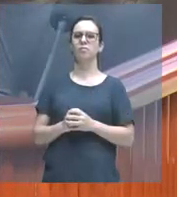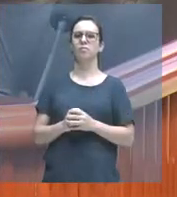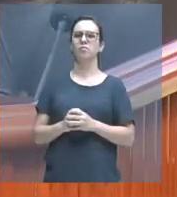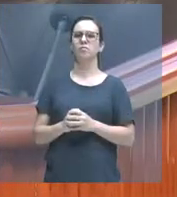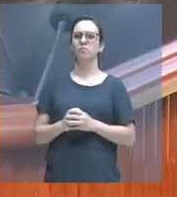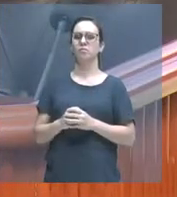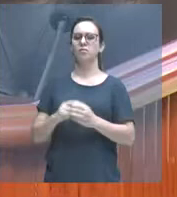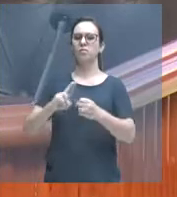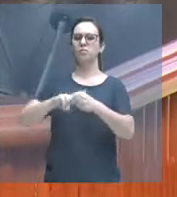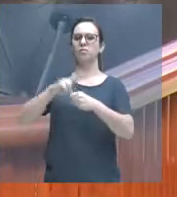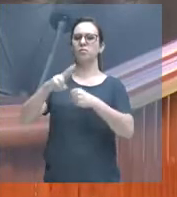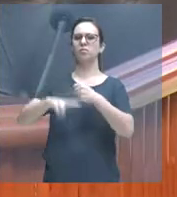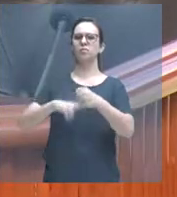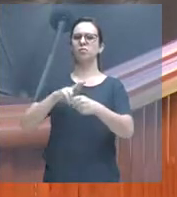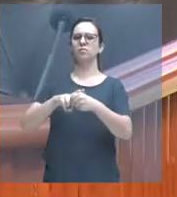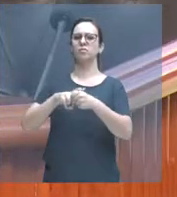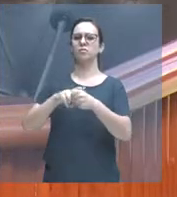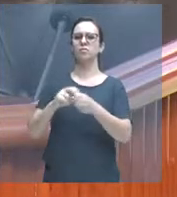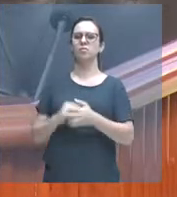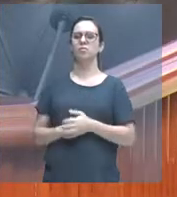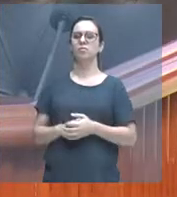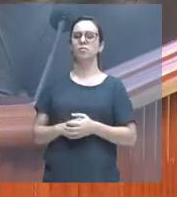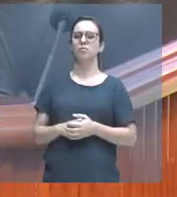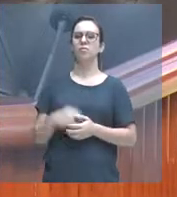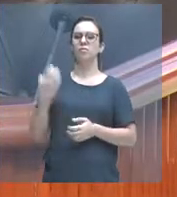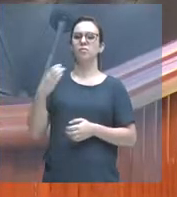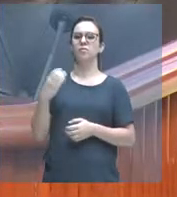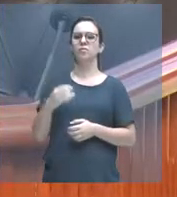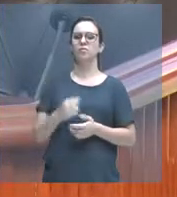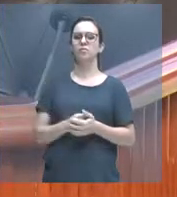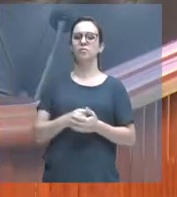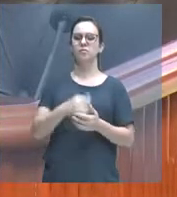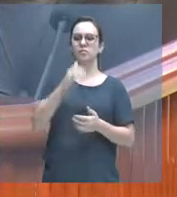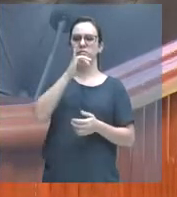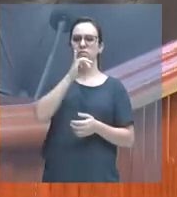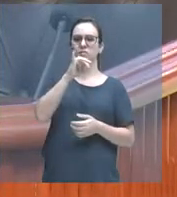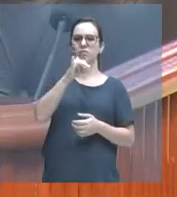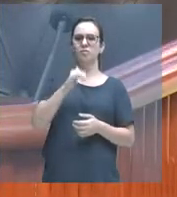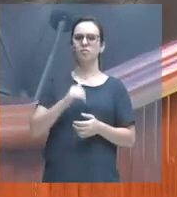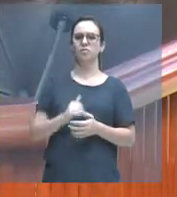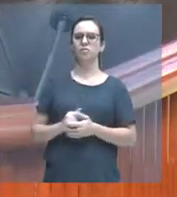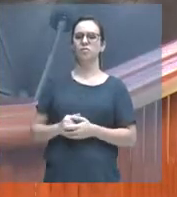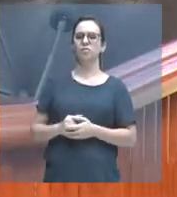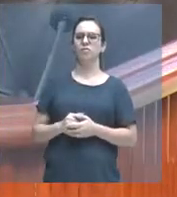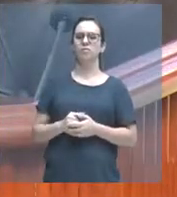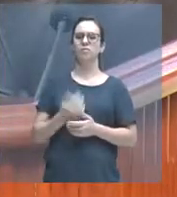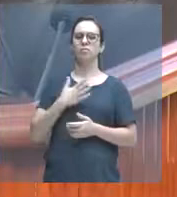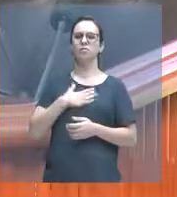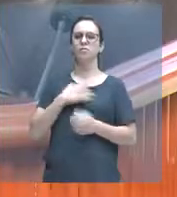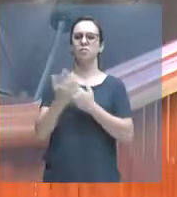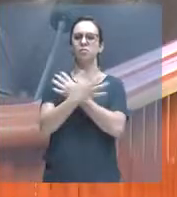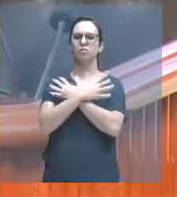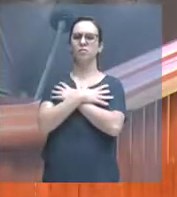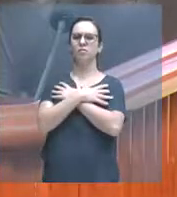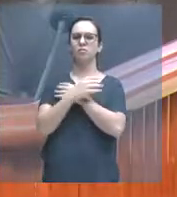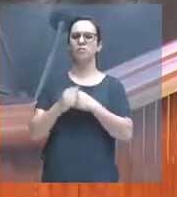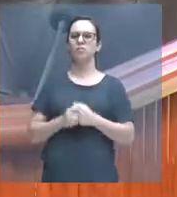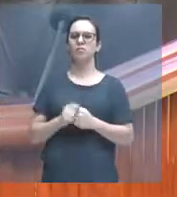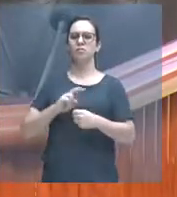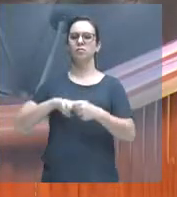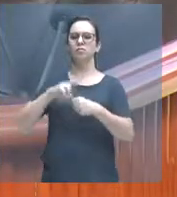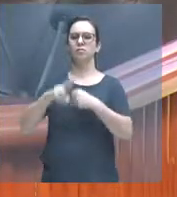minhas homenagens ao João Baiano em meu nome e da Unesp pela trajetória e exemplo de vida do João